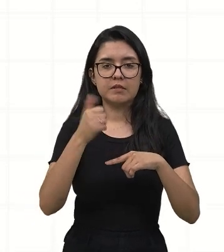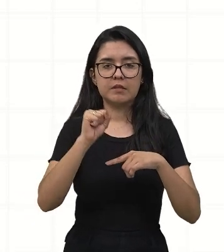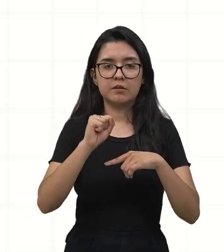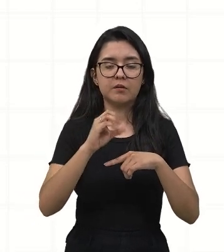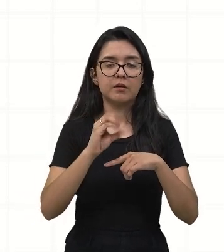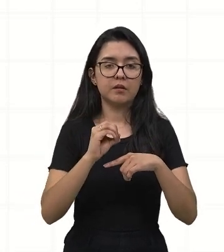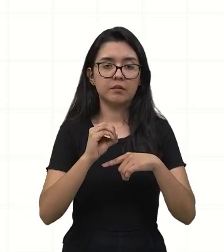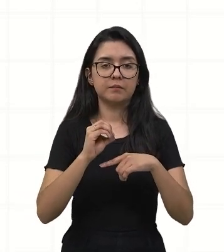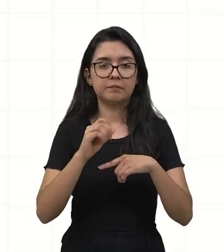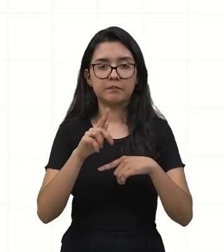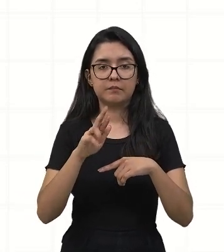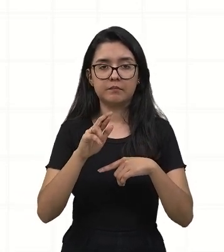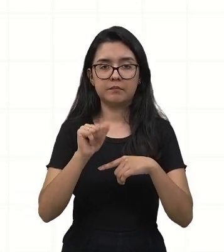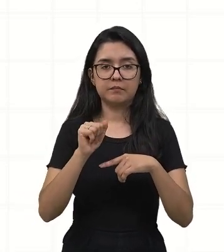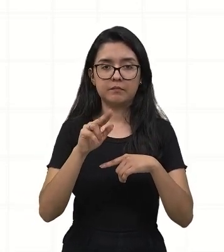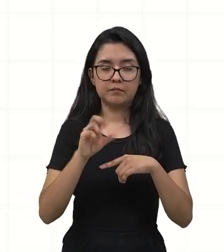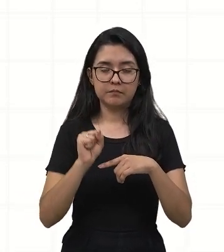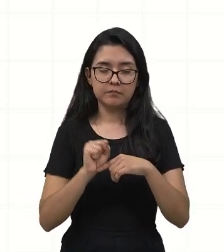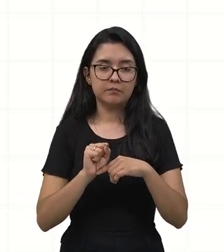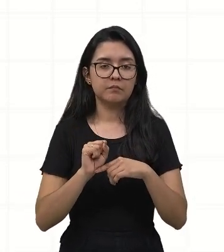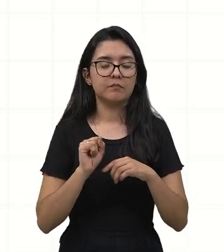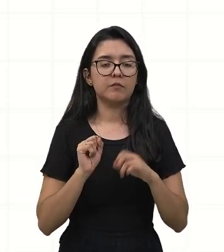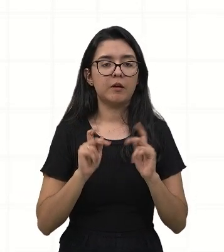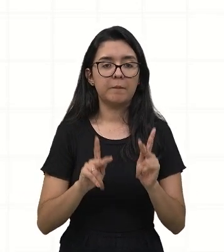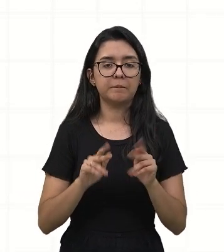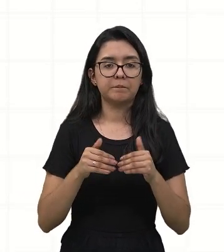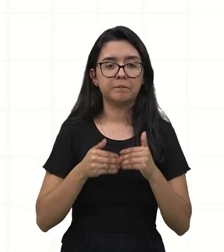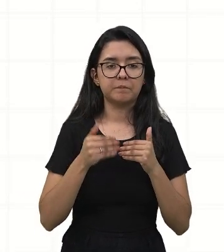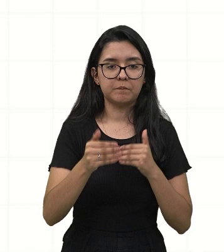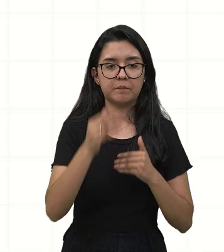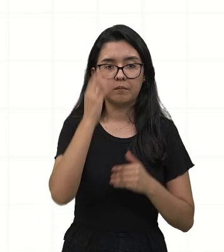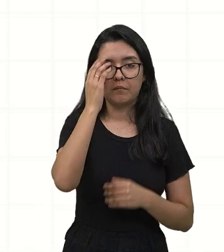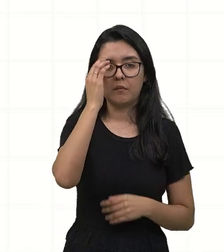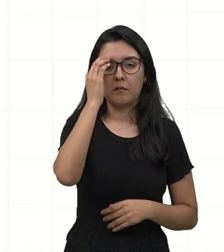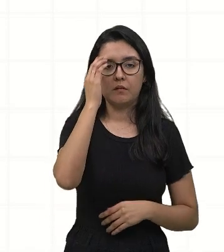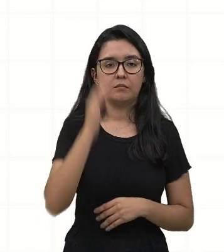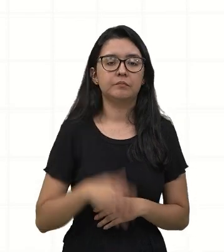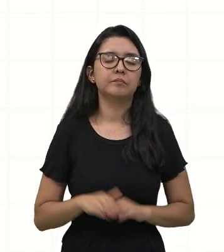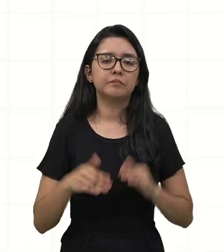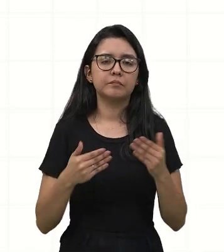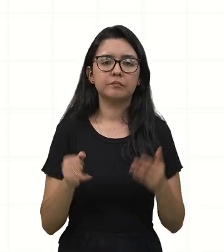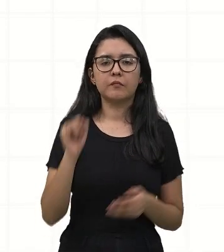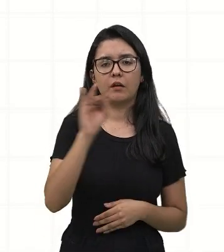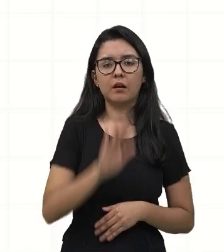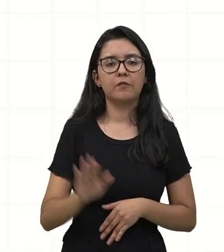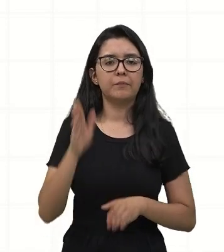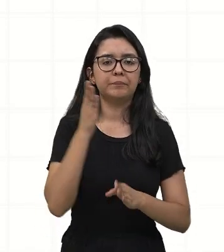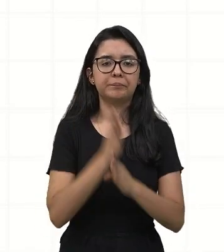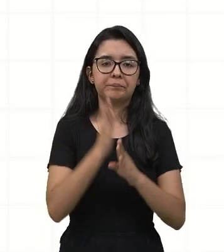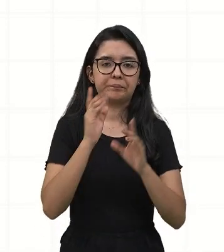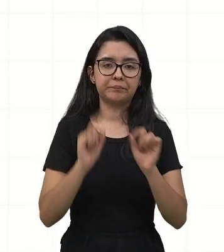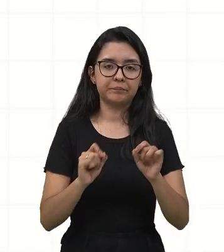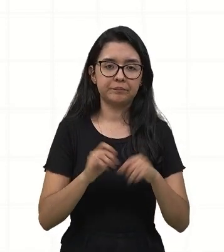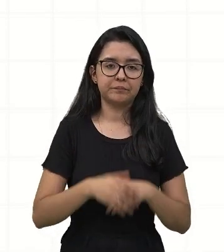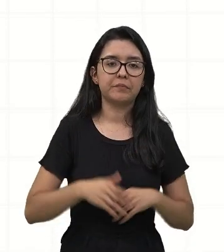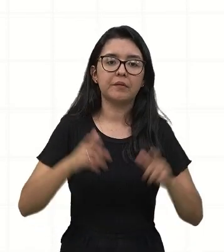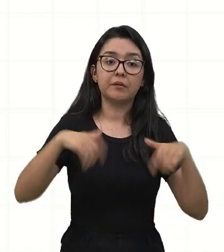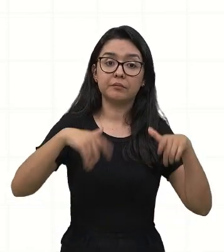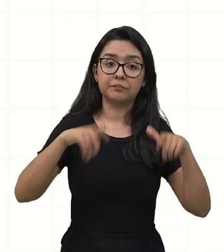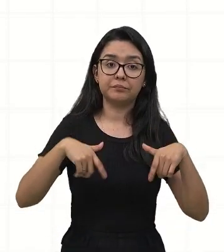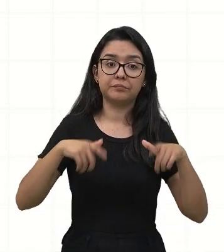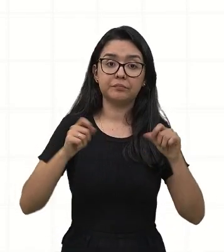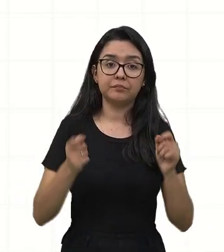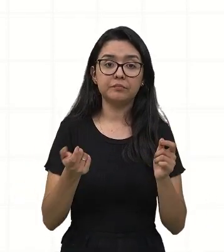graus. Beleza? Vamos continuar aqui na nossa aula que nos aguarda. Nesta imagem, vamos identificar onde